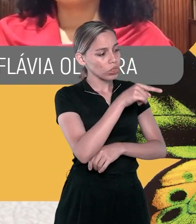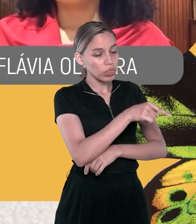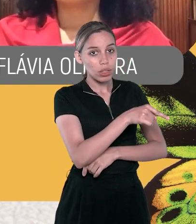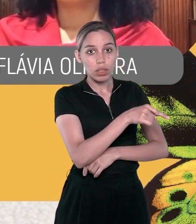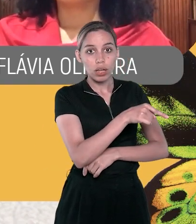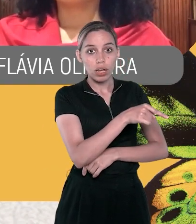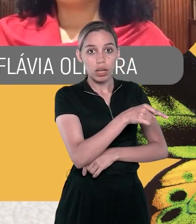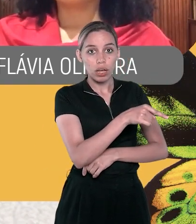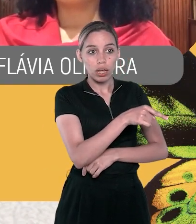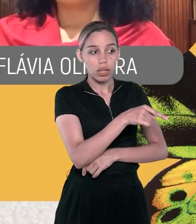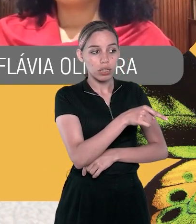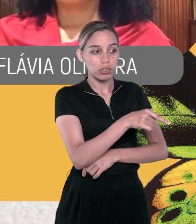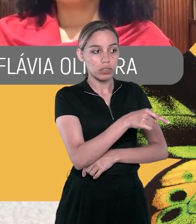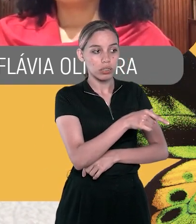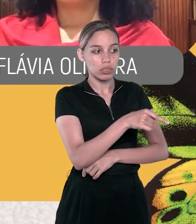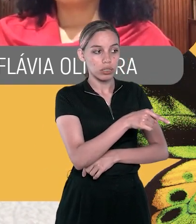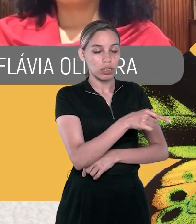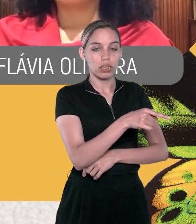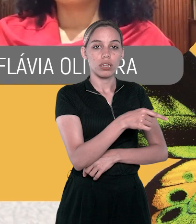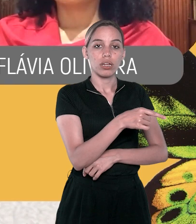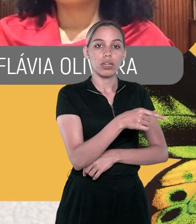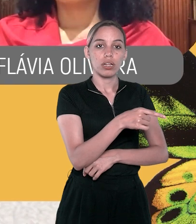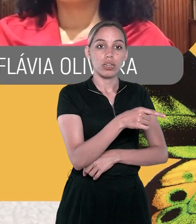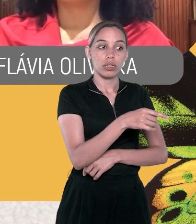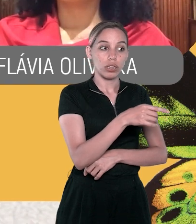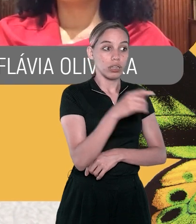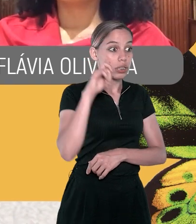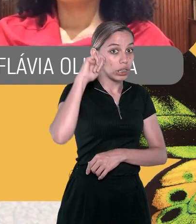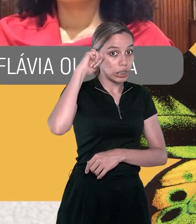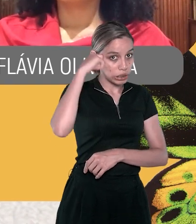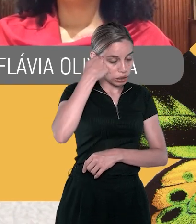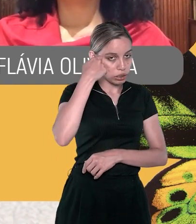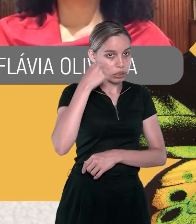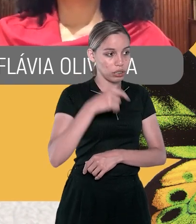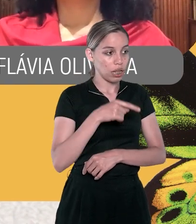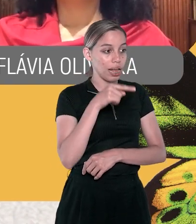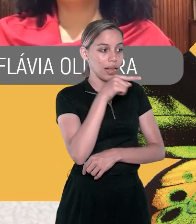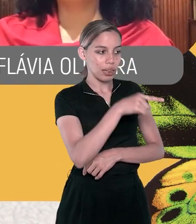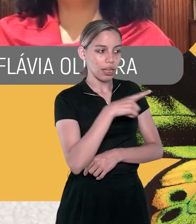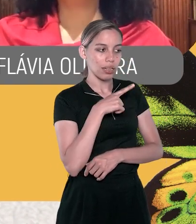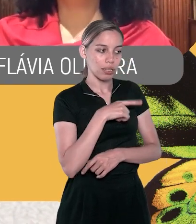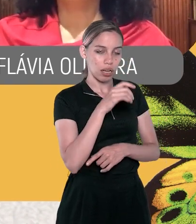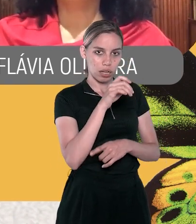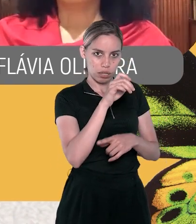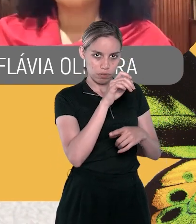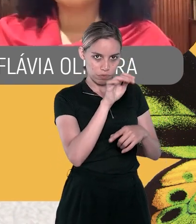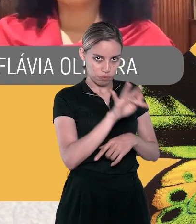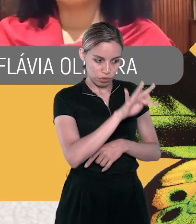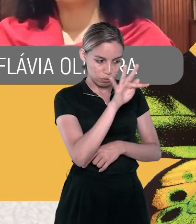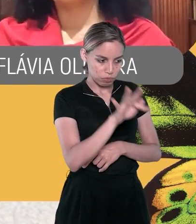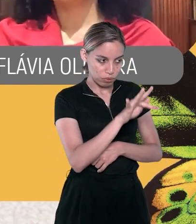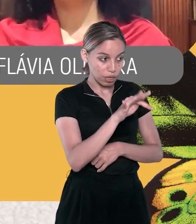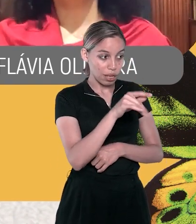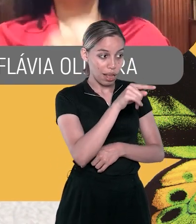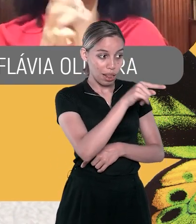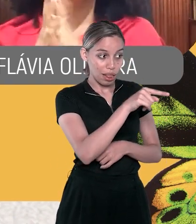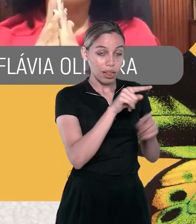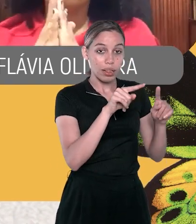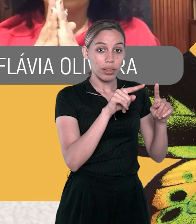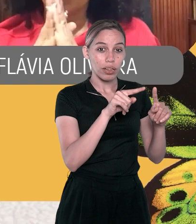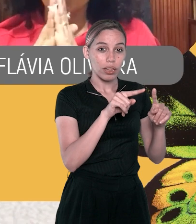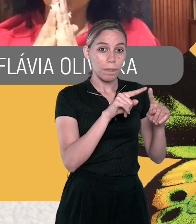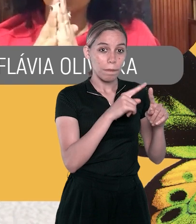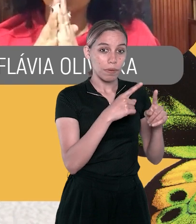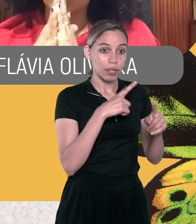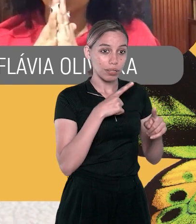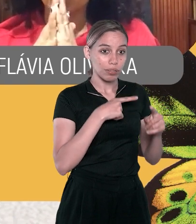abertura pelas cotas das universidades americanas, que ainda tinha uma certa segregação, porque assim, os negros tinham cota, mas eles entravam